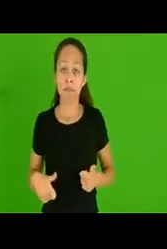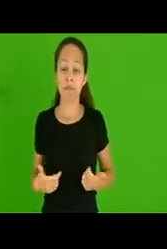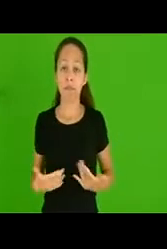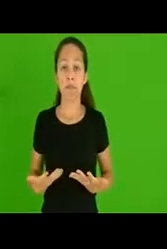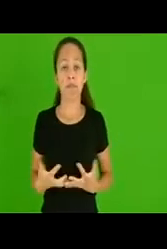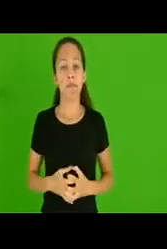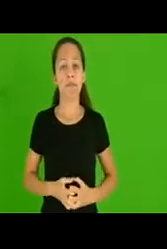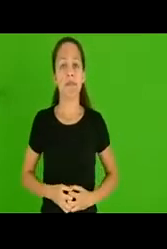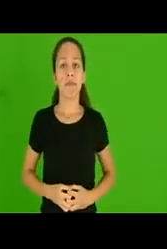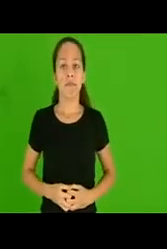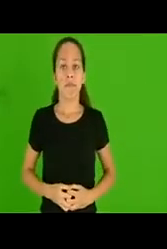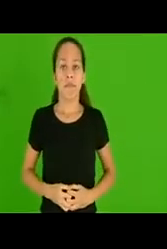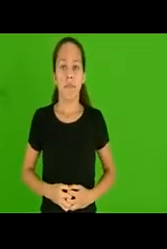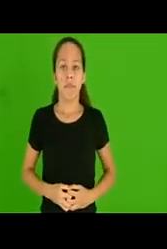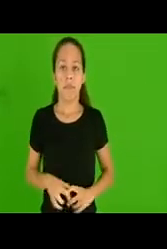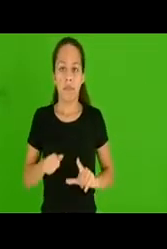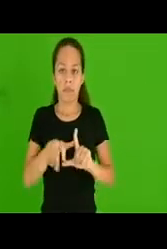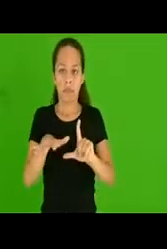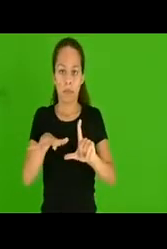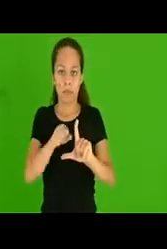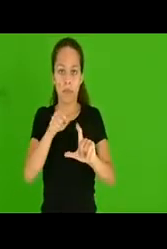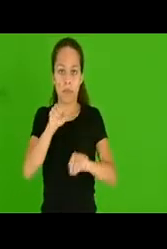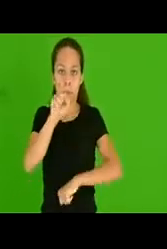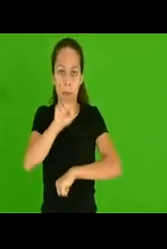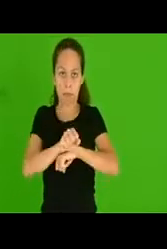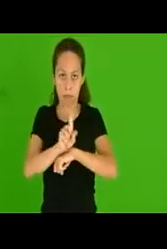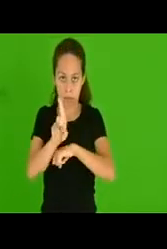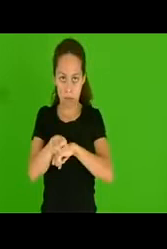Denise, precisa parar o compartilhamento, é isso? Denise?